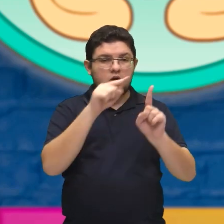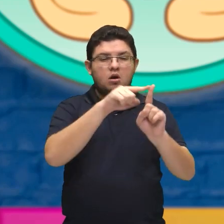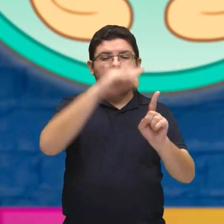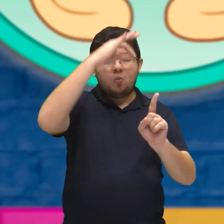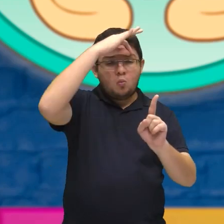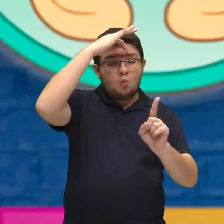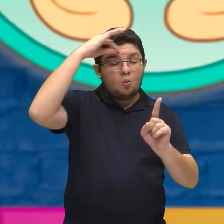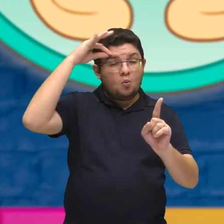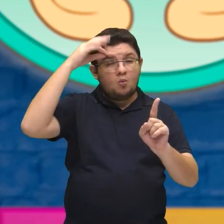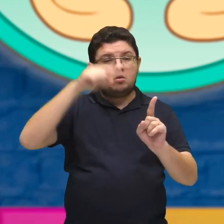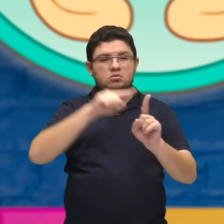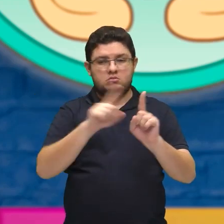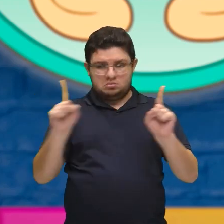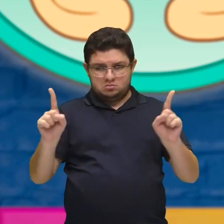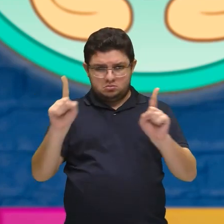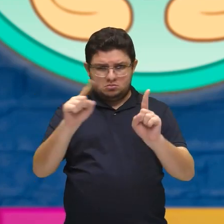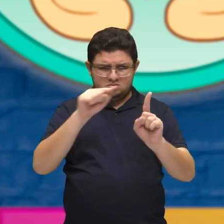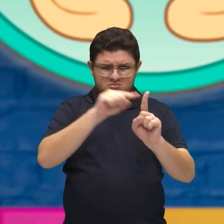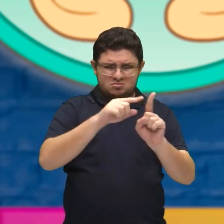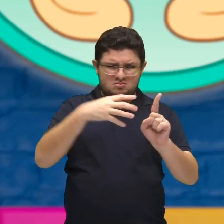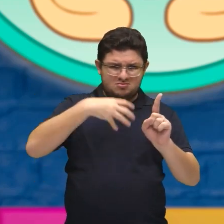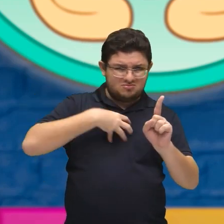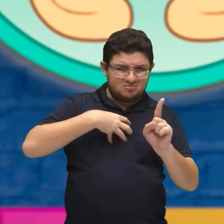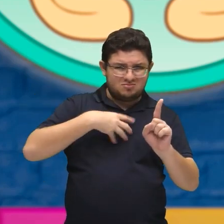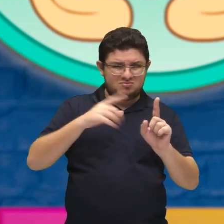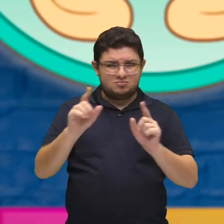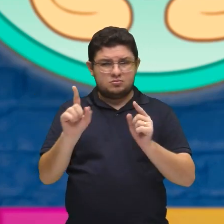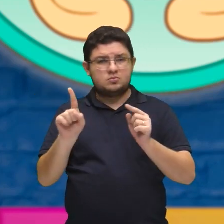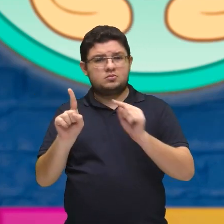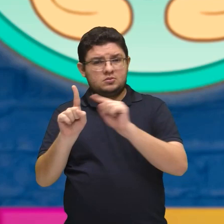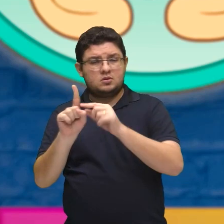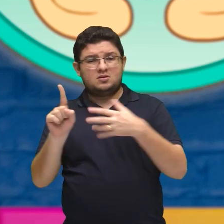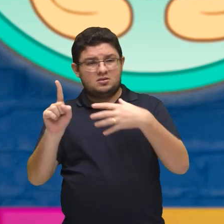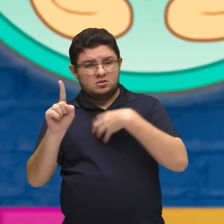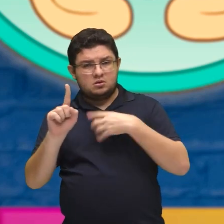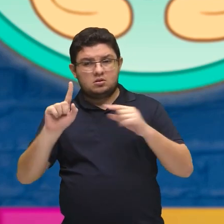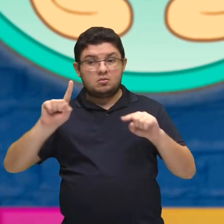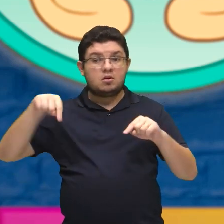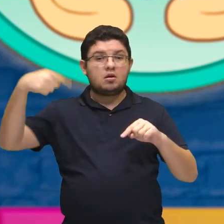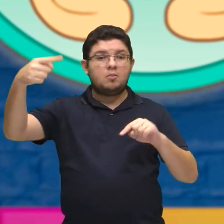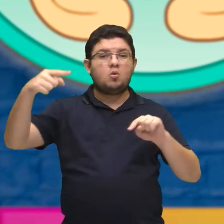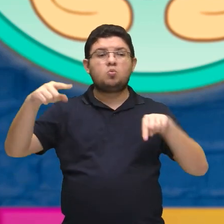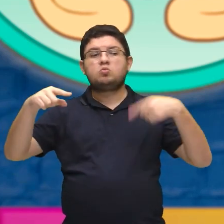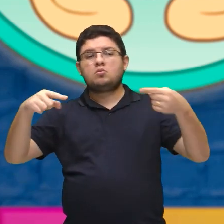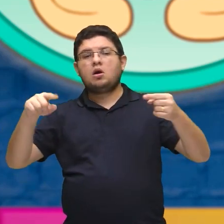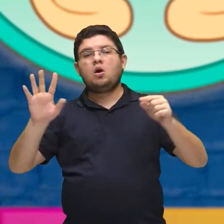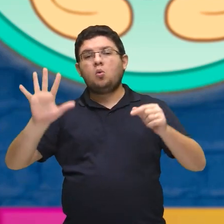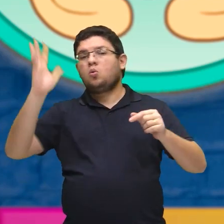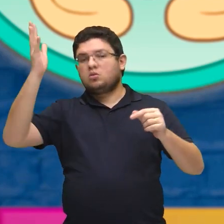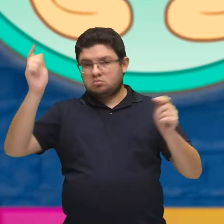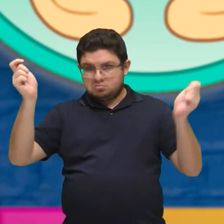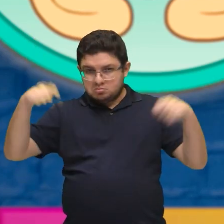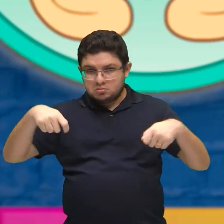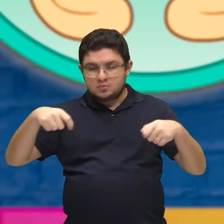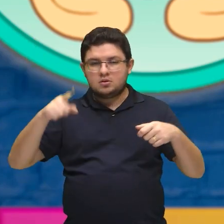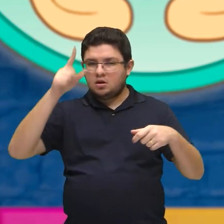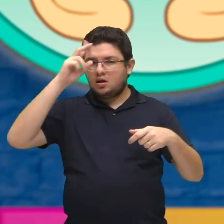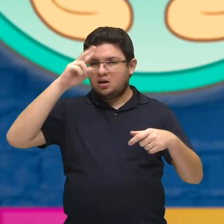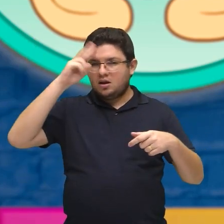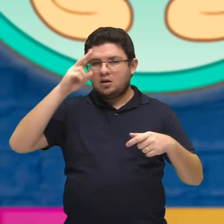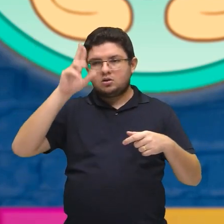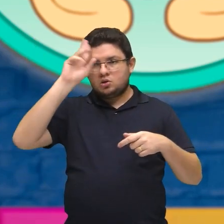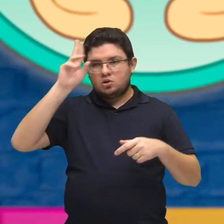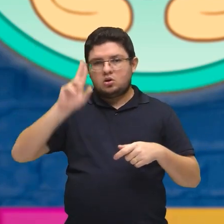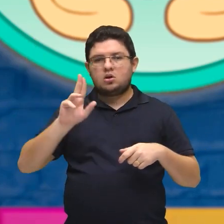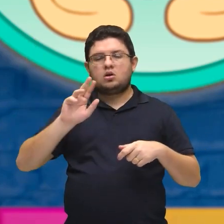que a família em si do João e a família do coleguinha do João, ambas tiveram uma consequência.